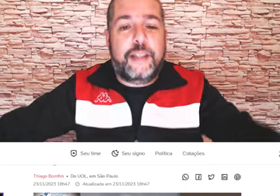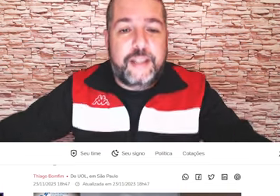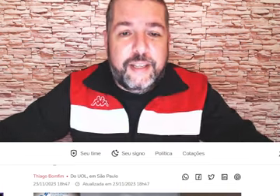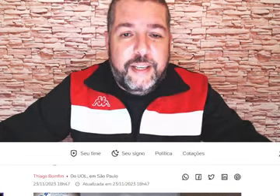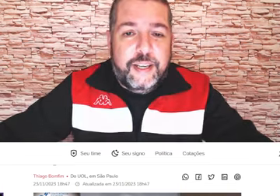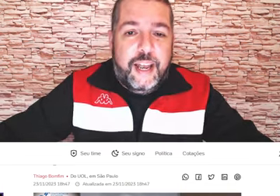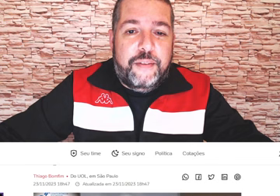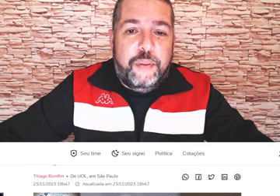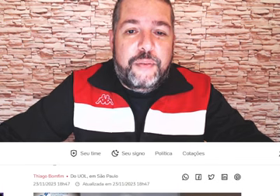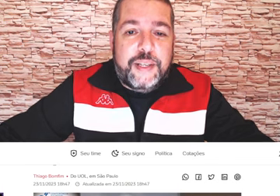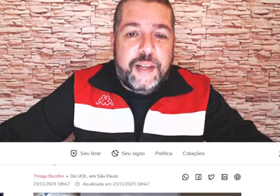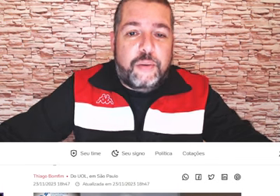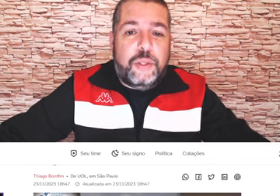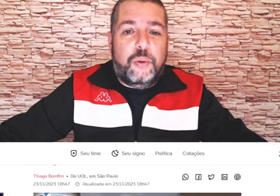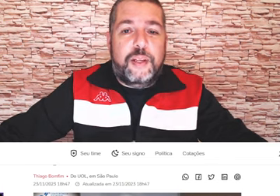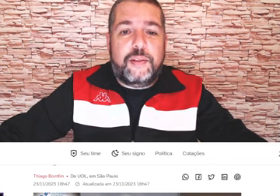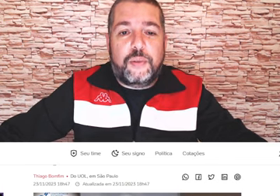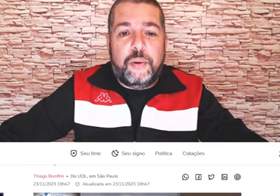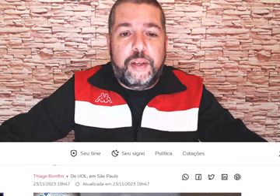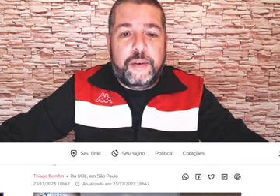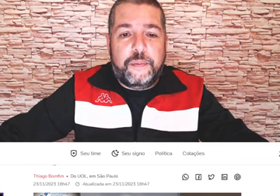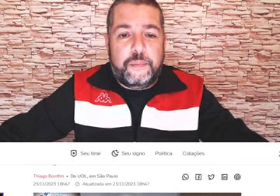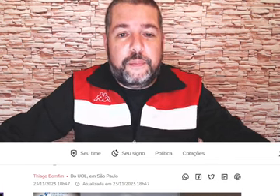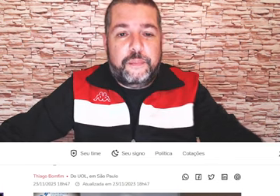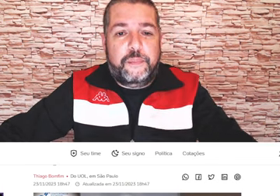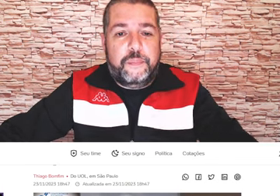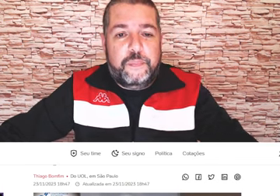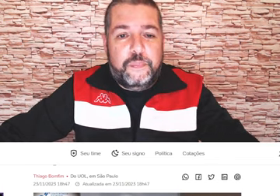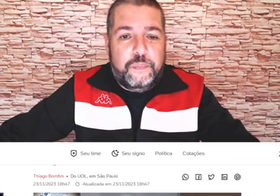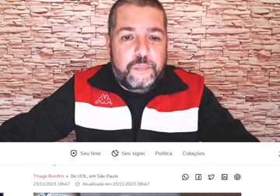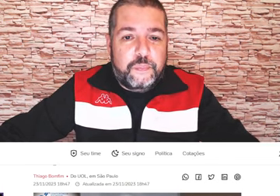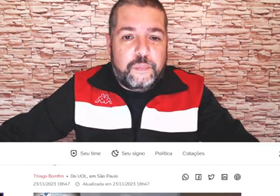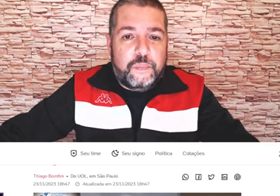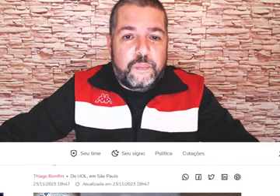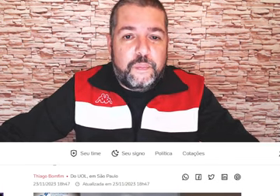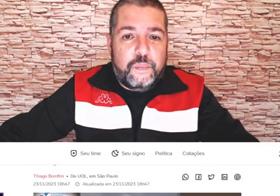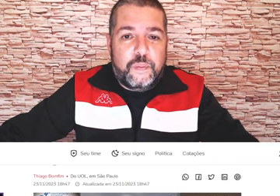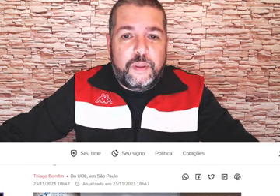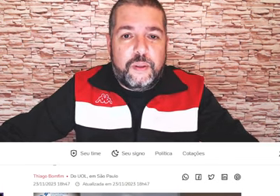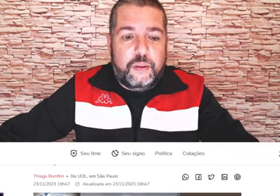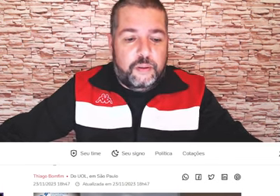aqui, né? Vamos ver se ele continua nesse tom aí.